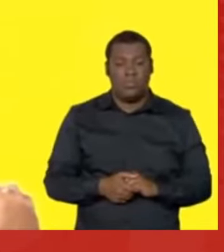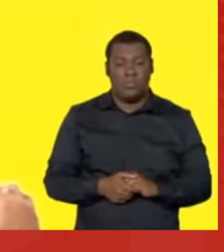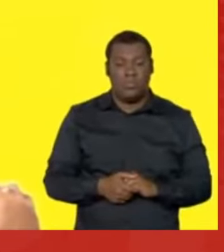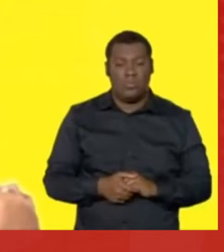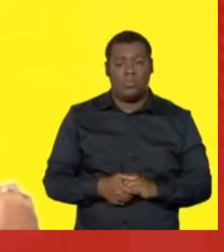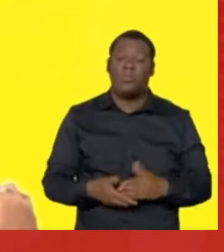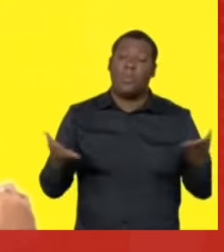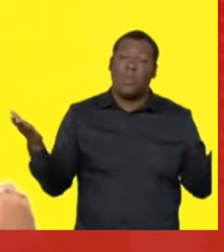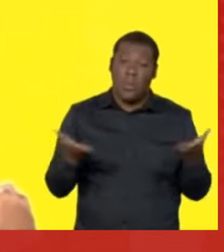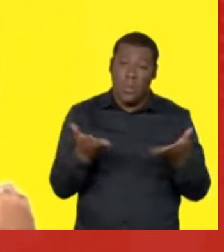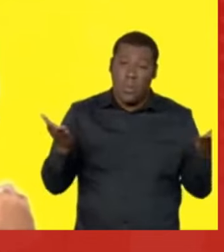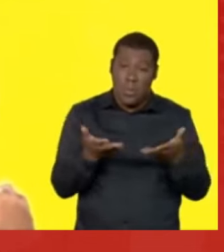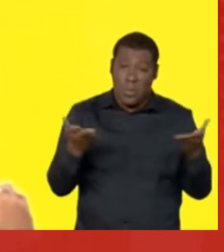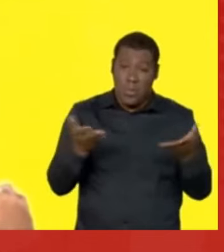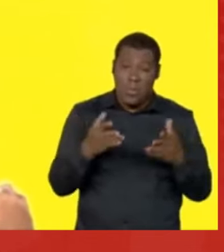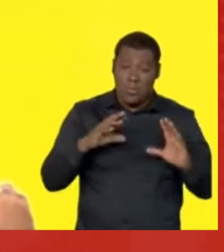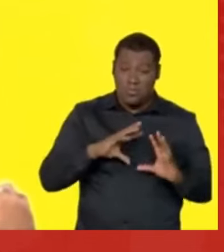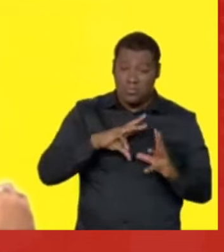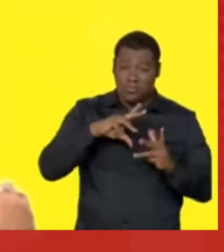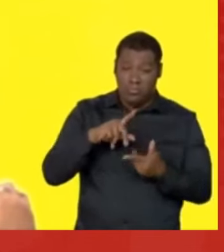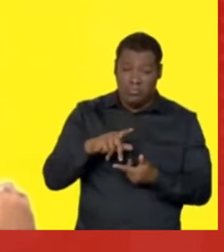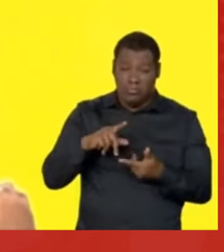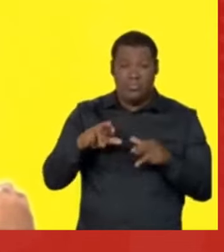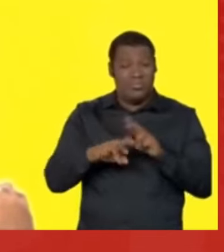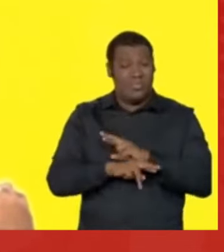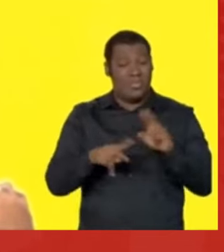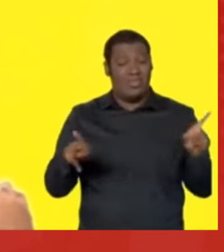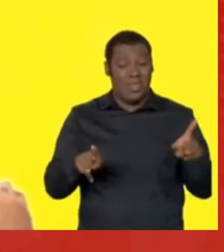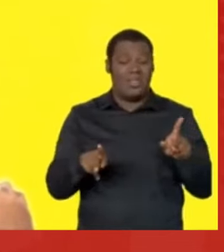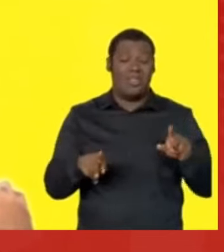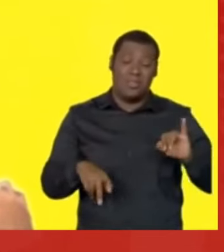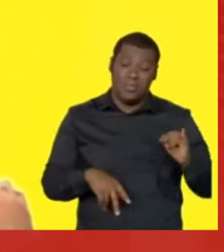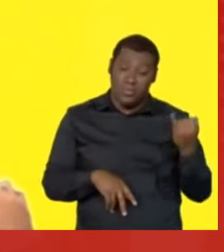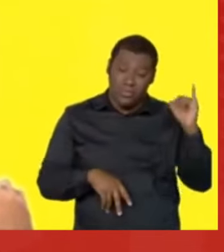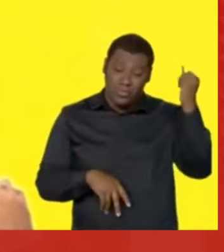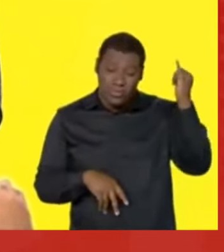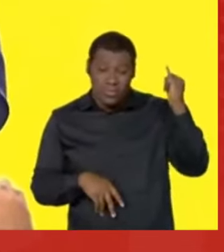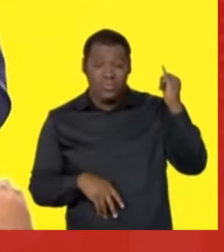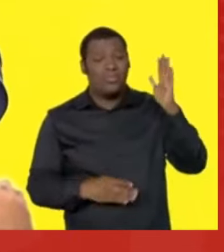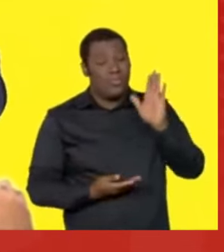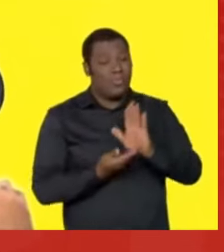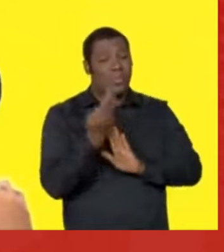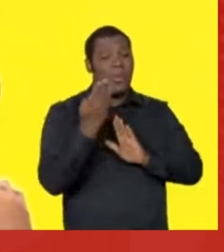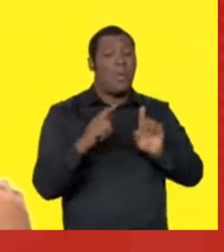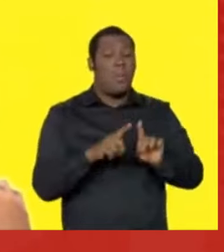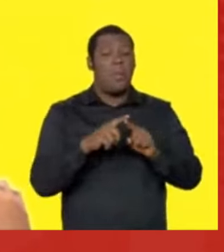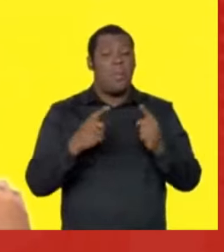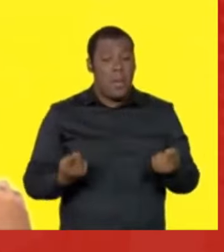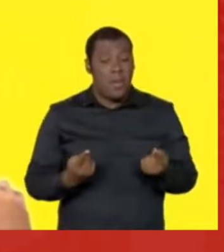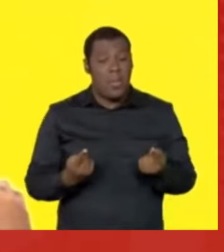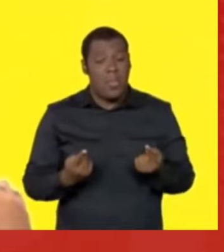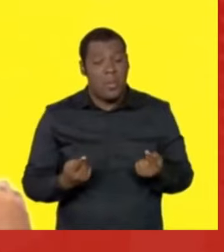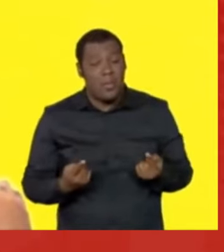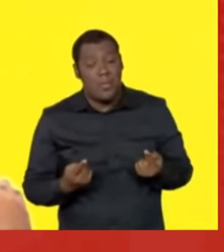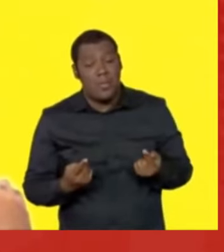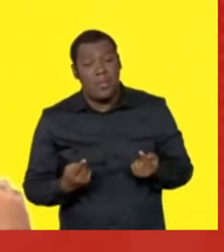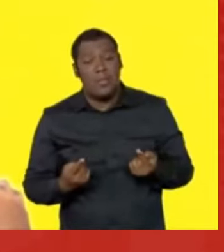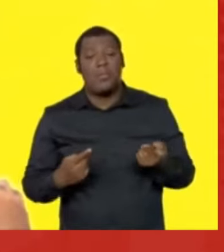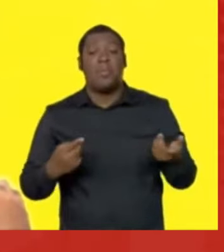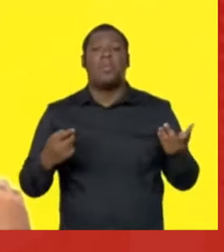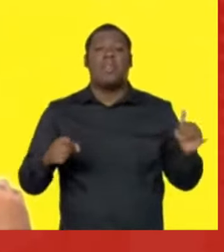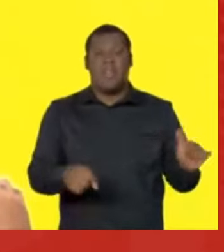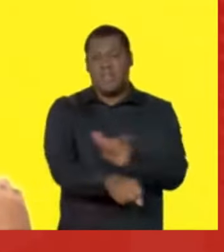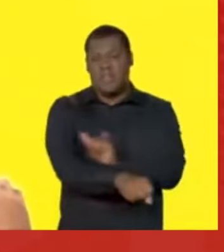mundo está vivendo uma situação diferente com juros muito altos. Mas o fato é que uma série de providências tem